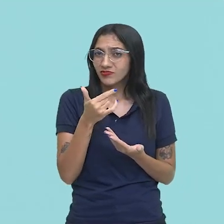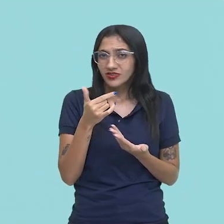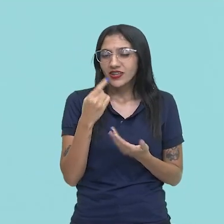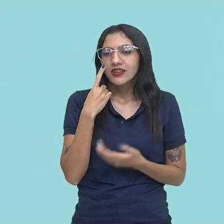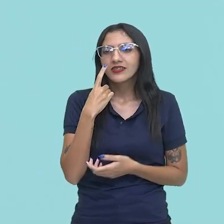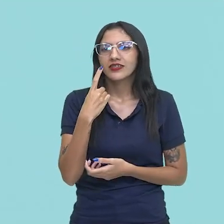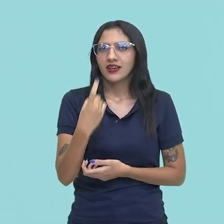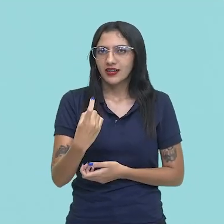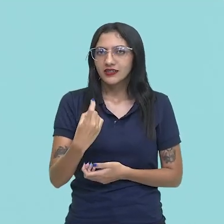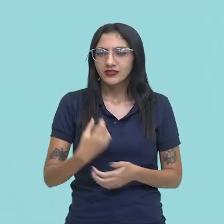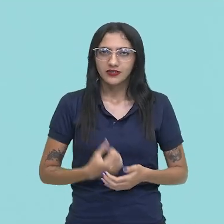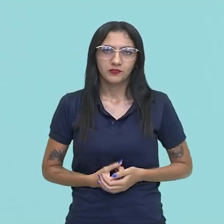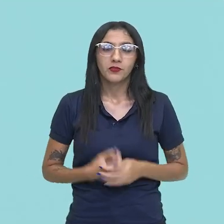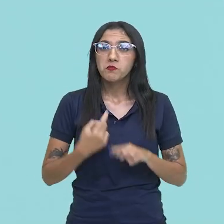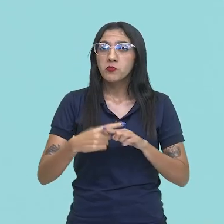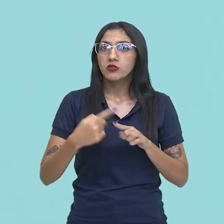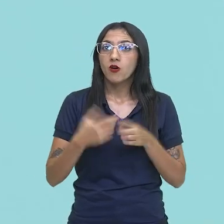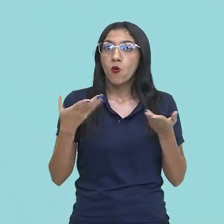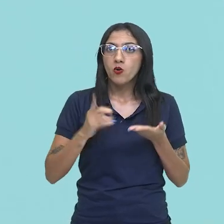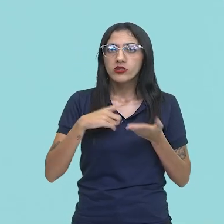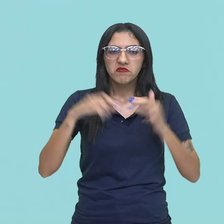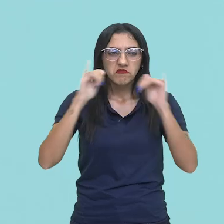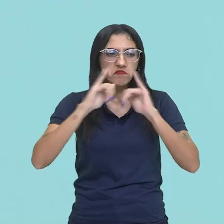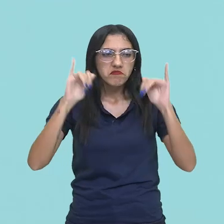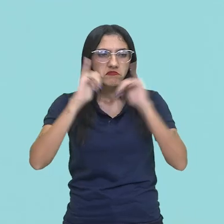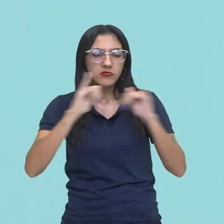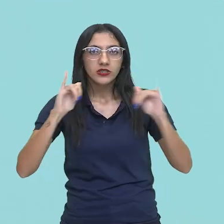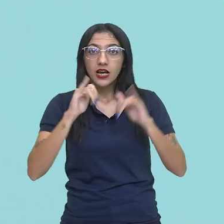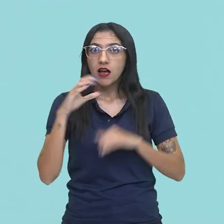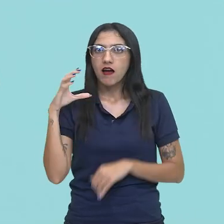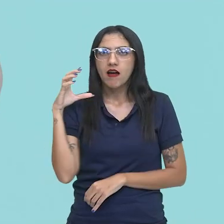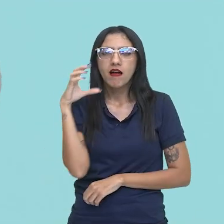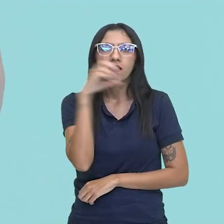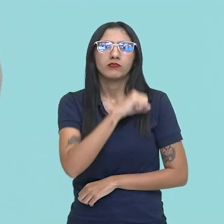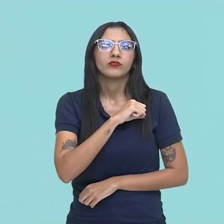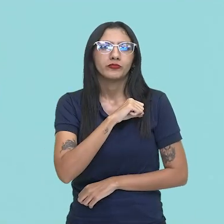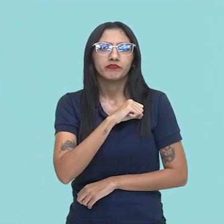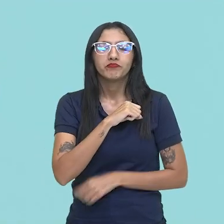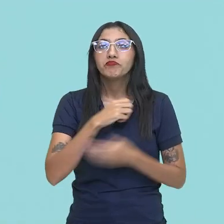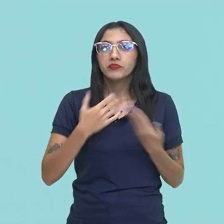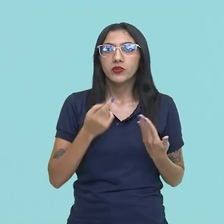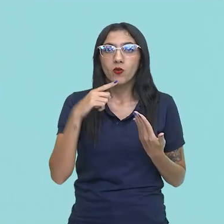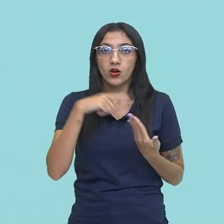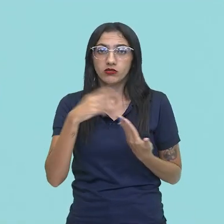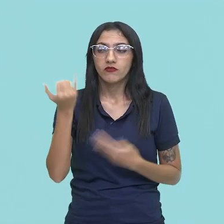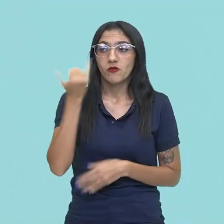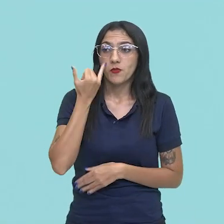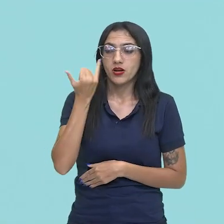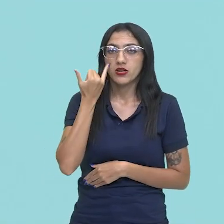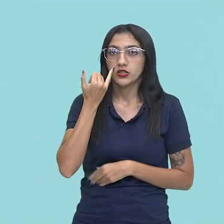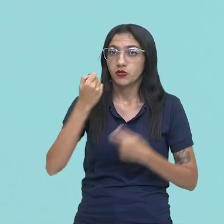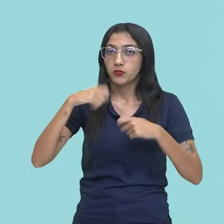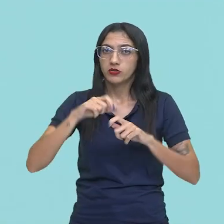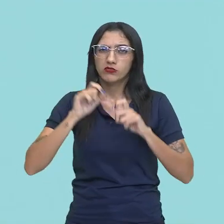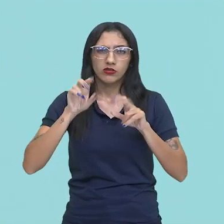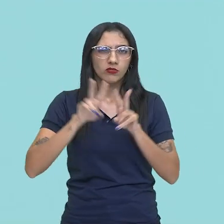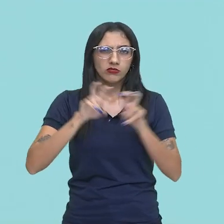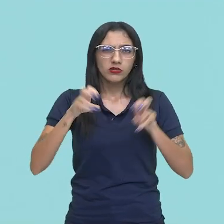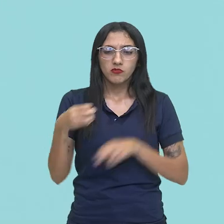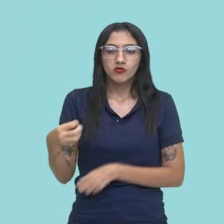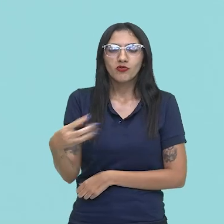mesmo porque hoje as notícias correm rápidas. Né? Então, a notícia tem que ser de um assunto